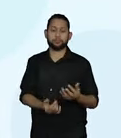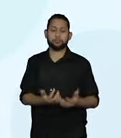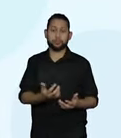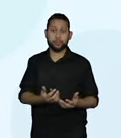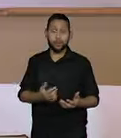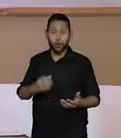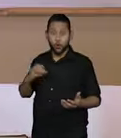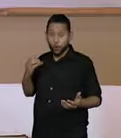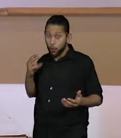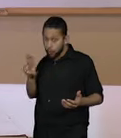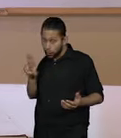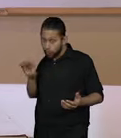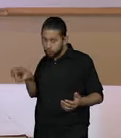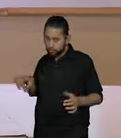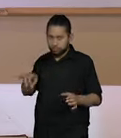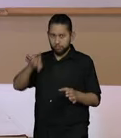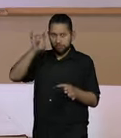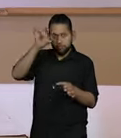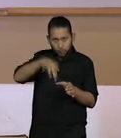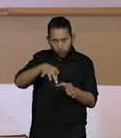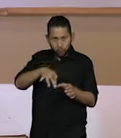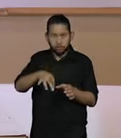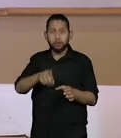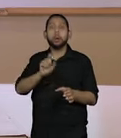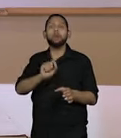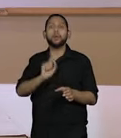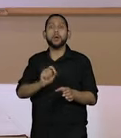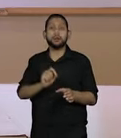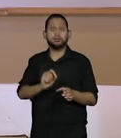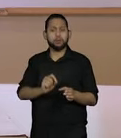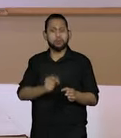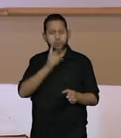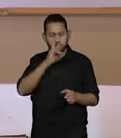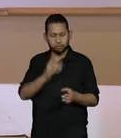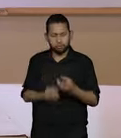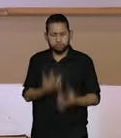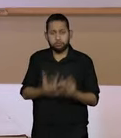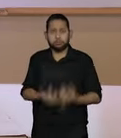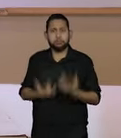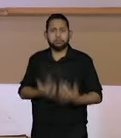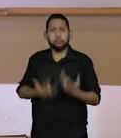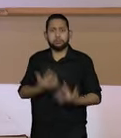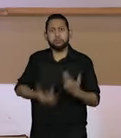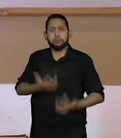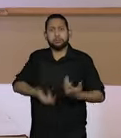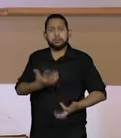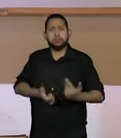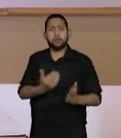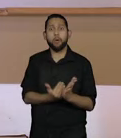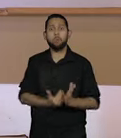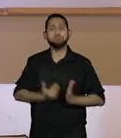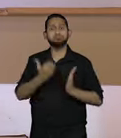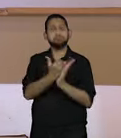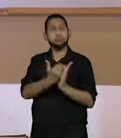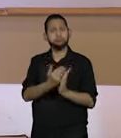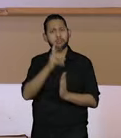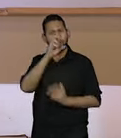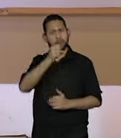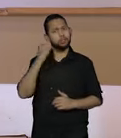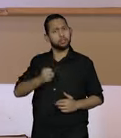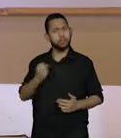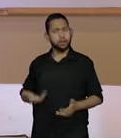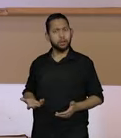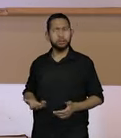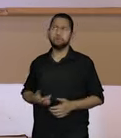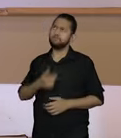cobre, que seria este daqui, a gente percebe que vigorosamente